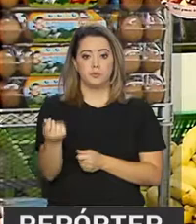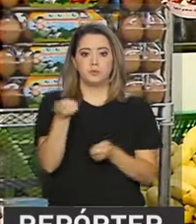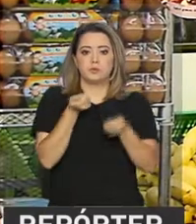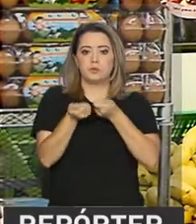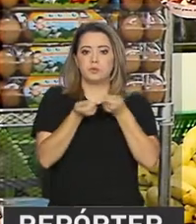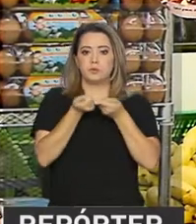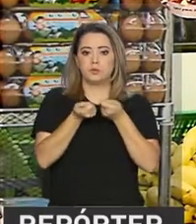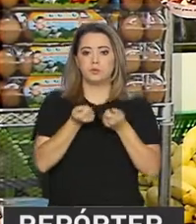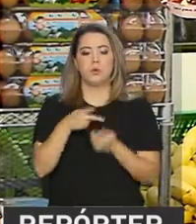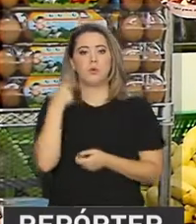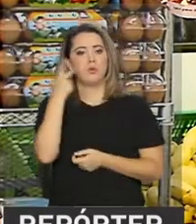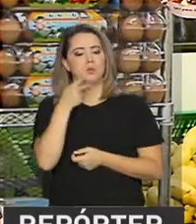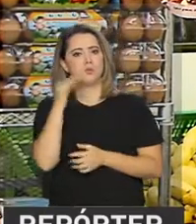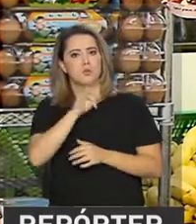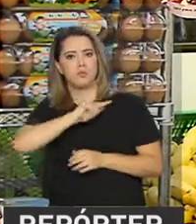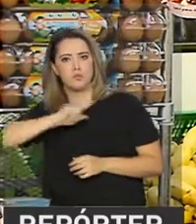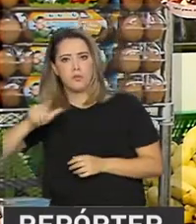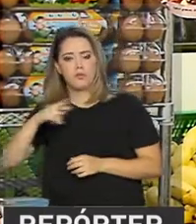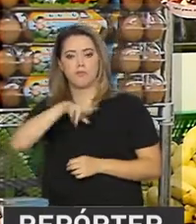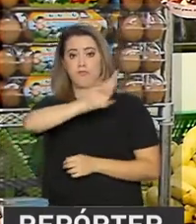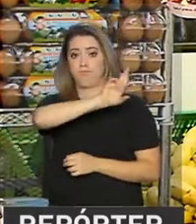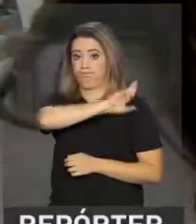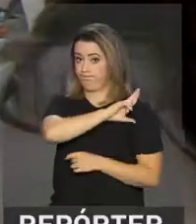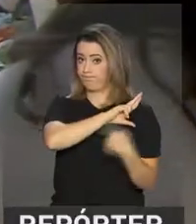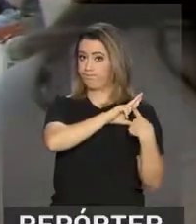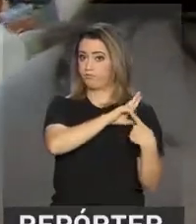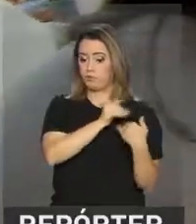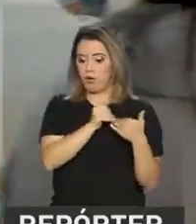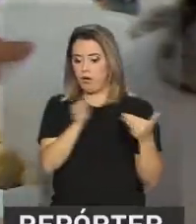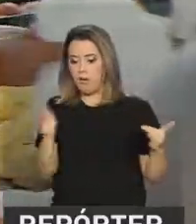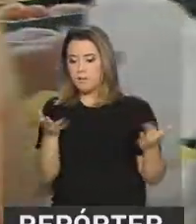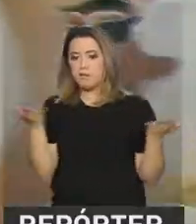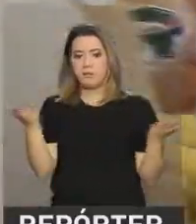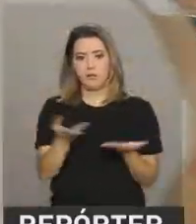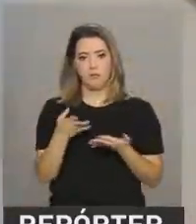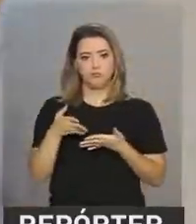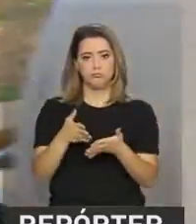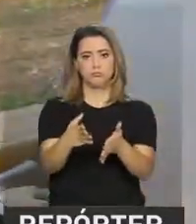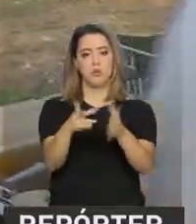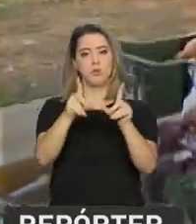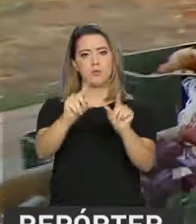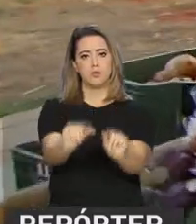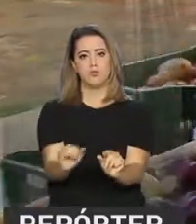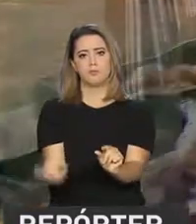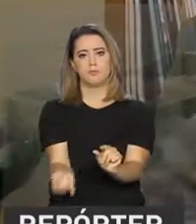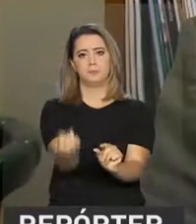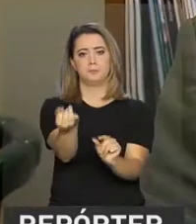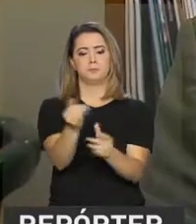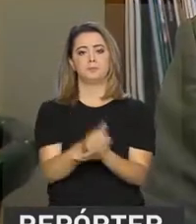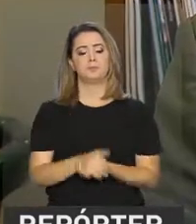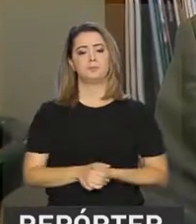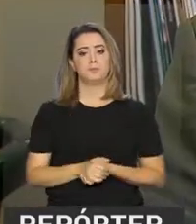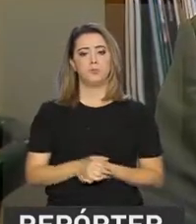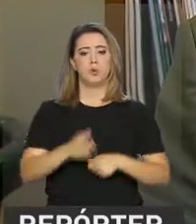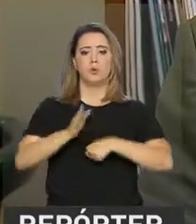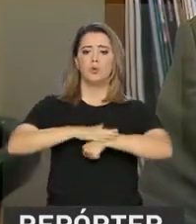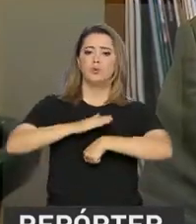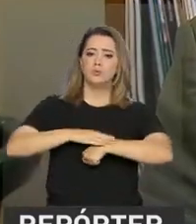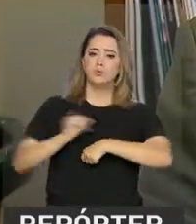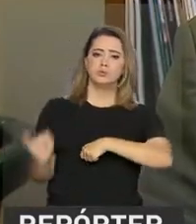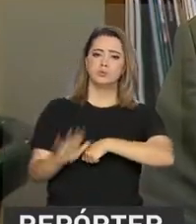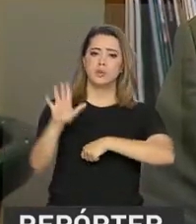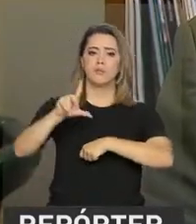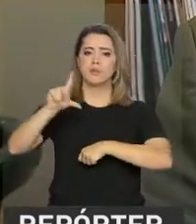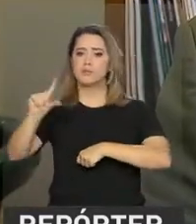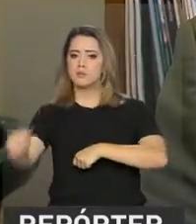com políticas fiscais responsáveis abriram espaço para a redução dos juros no momento inflação está lá em baixo